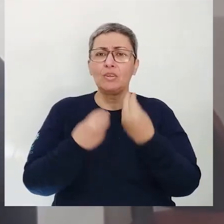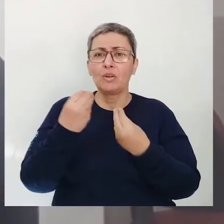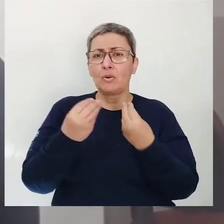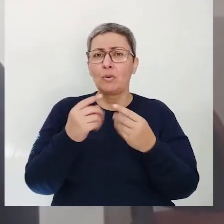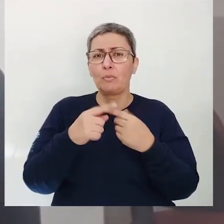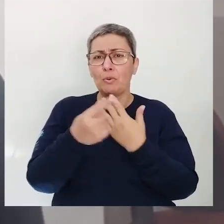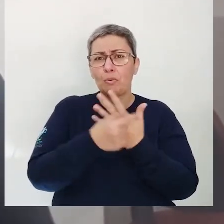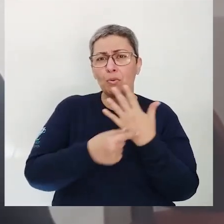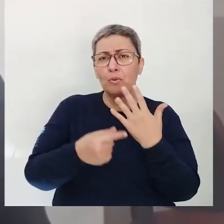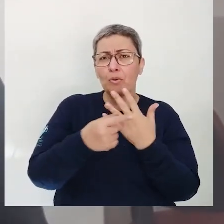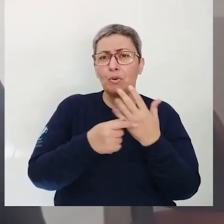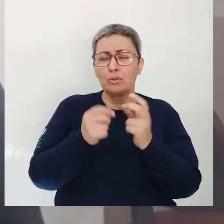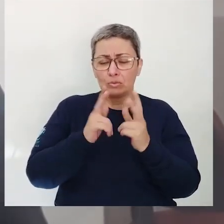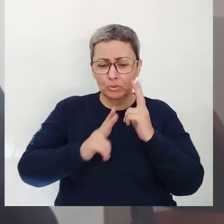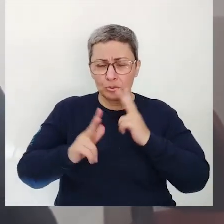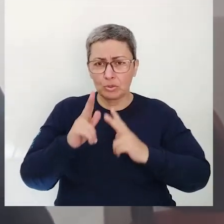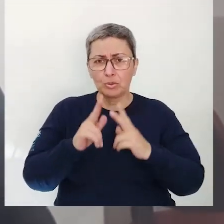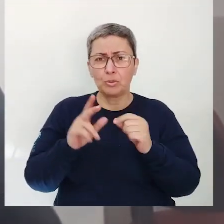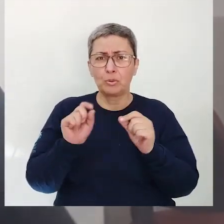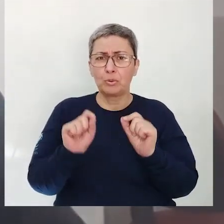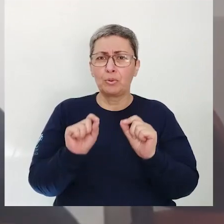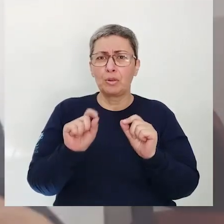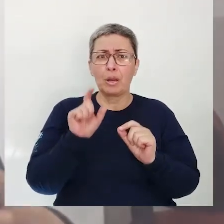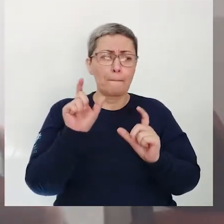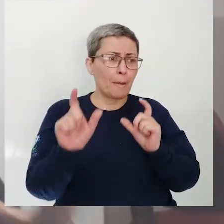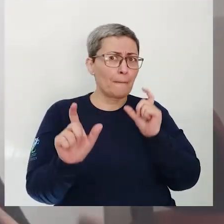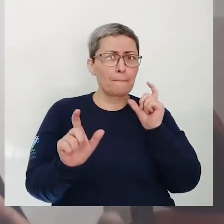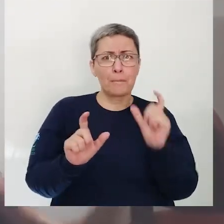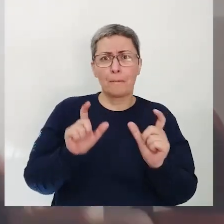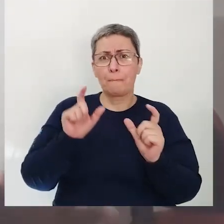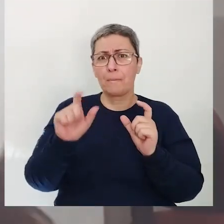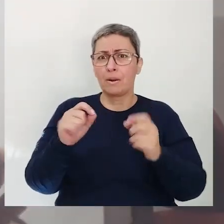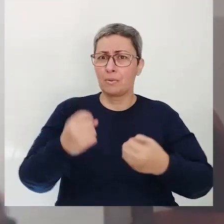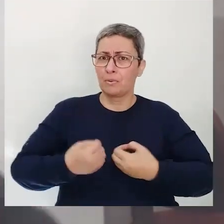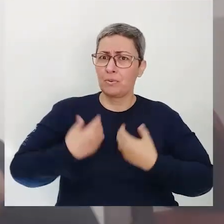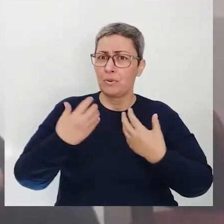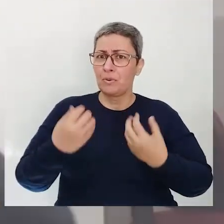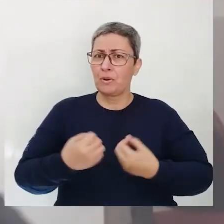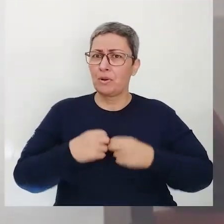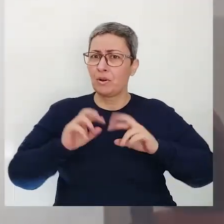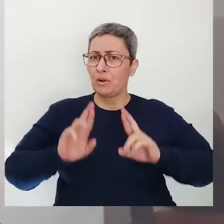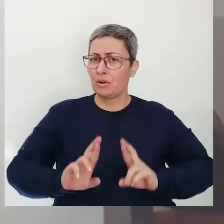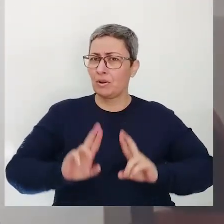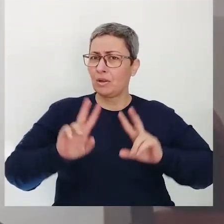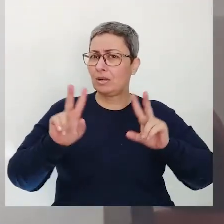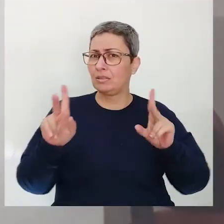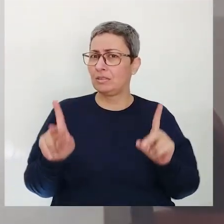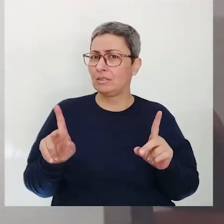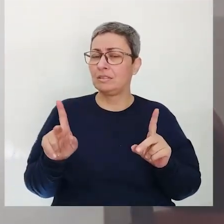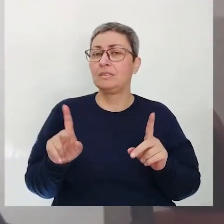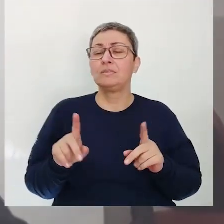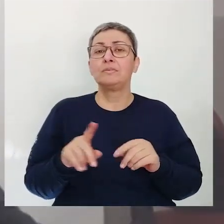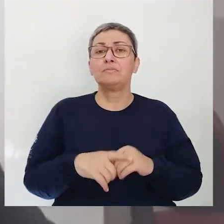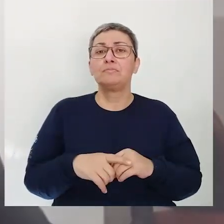a autora nos traz, através de palavras e expressões